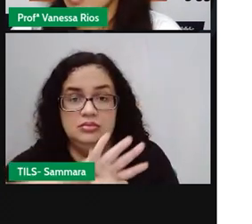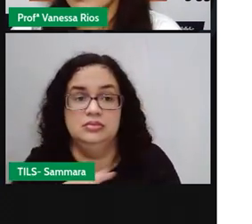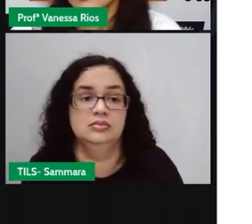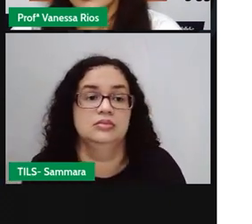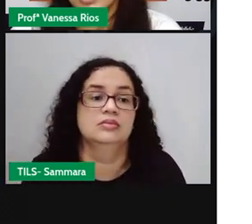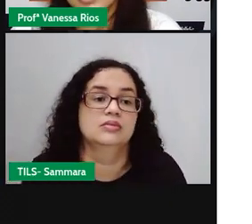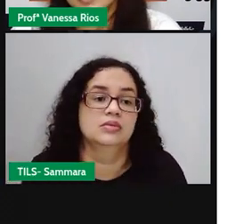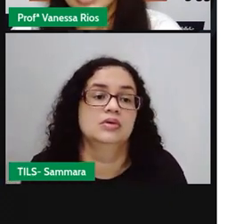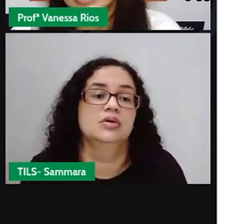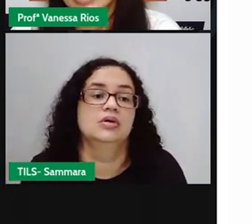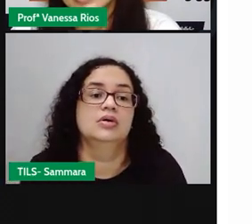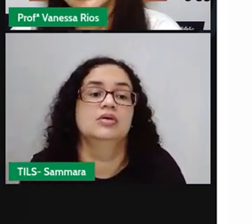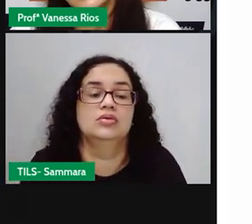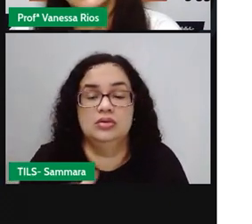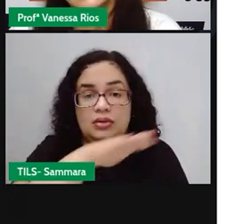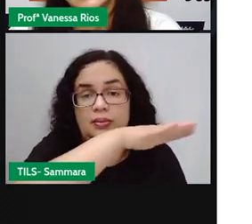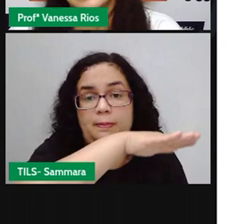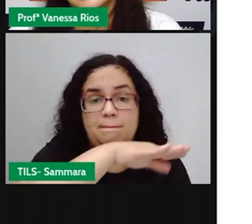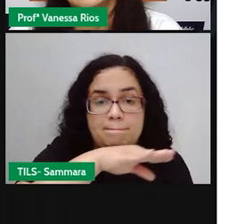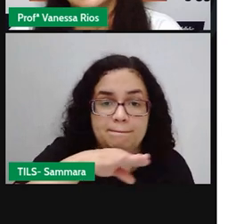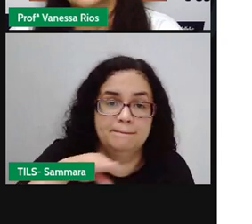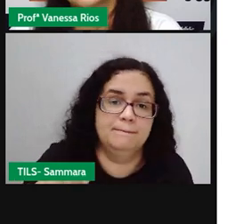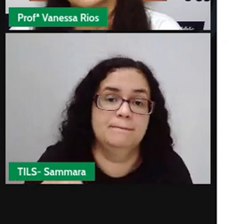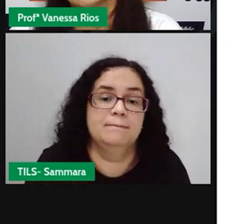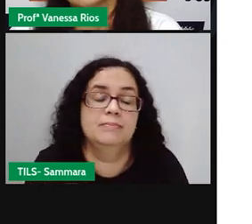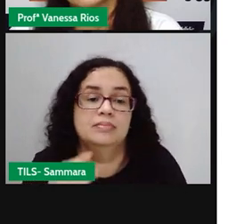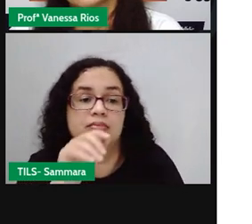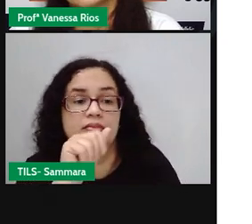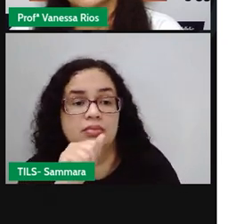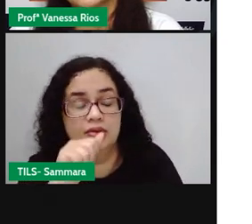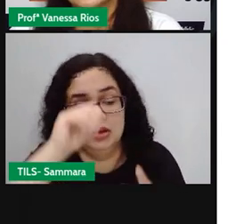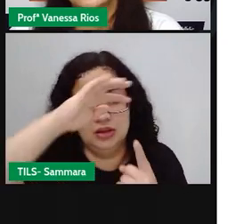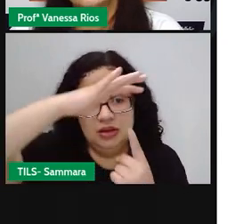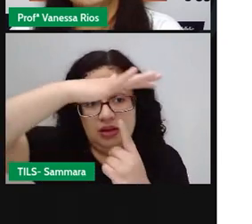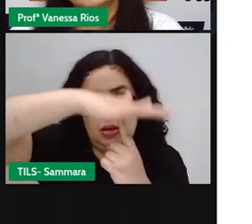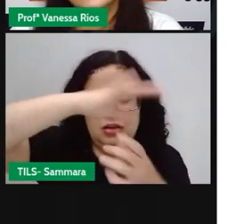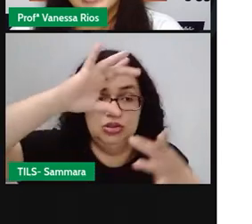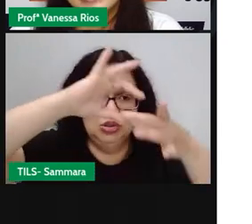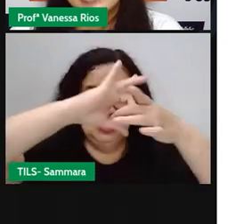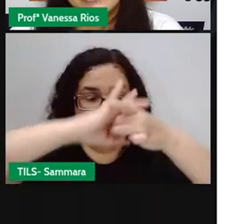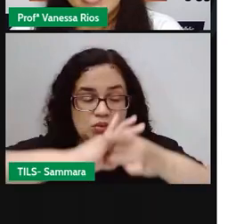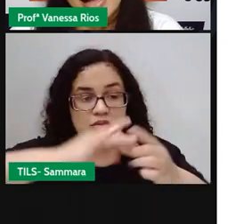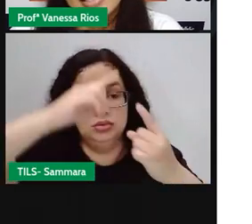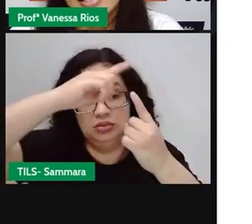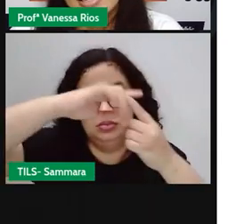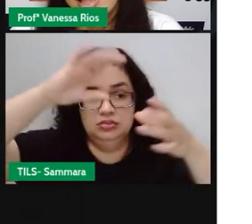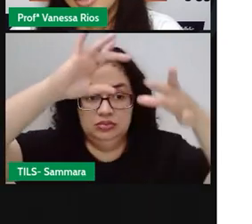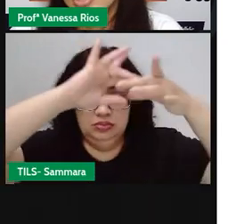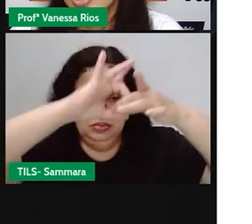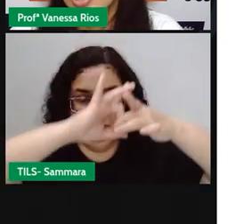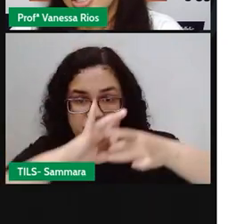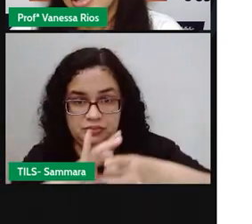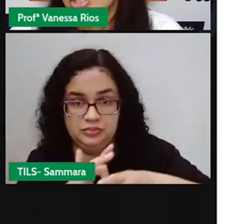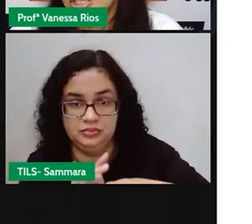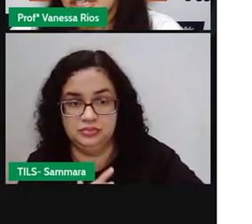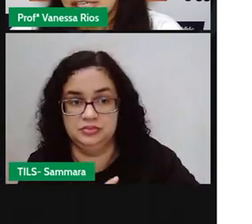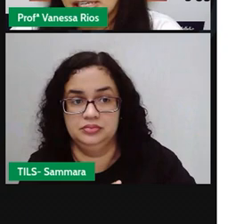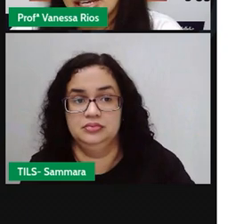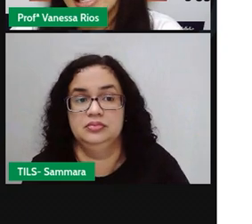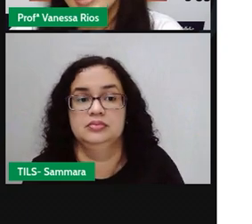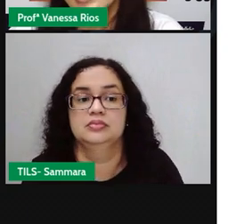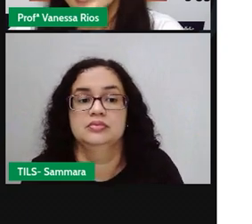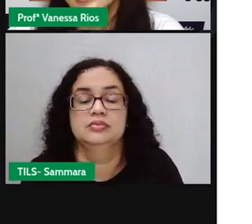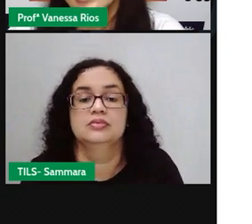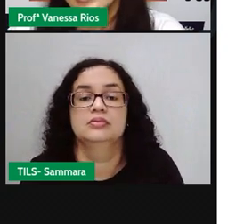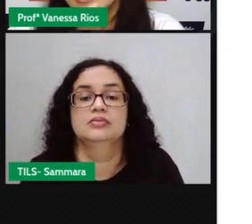por figuras planas. Arestas são os encontros de cada face, é o que a gente chama de